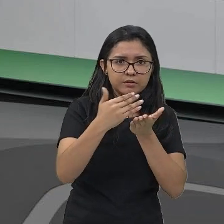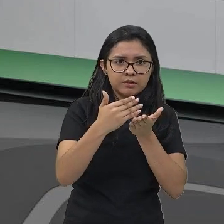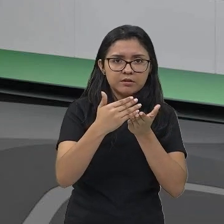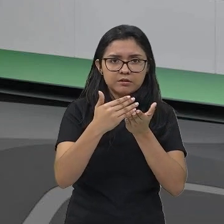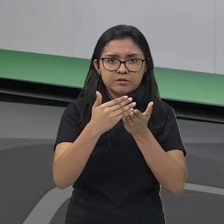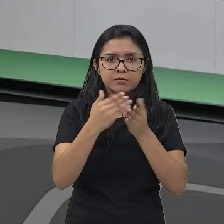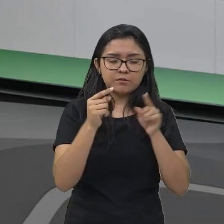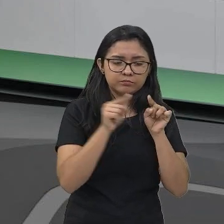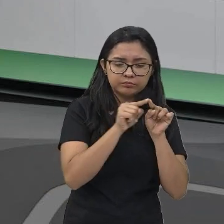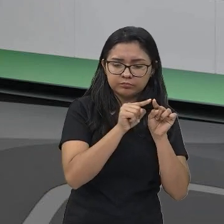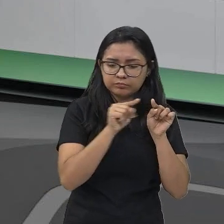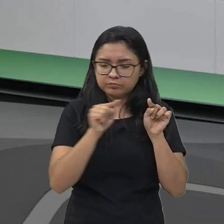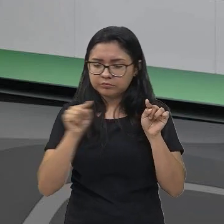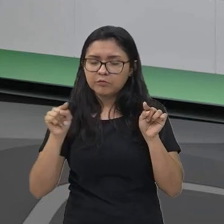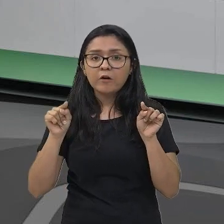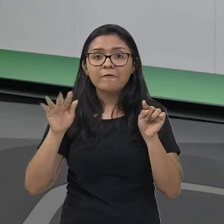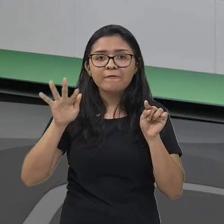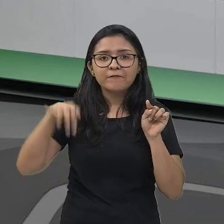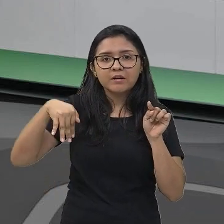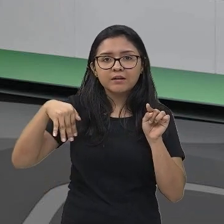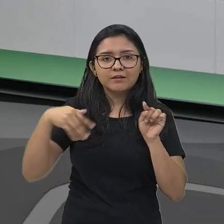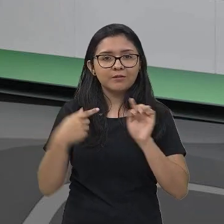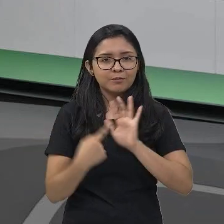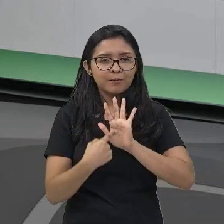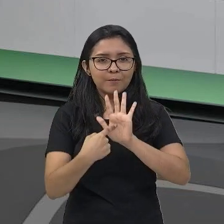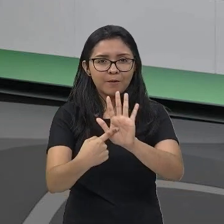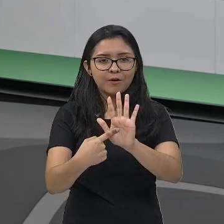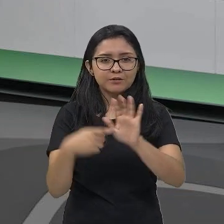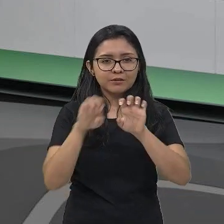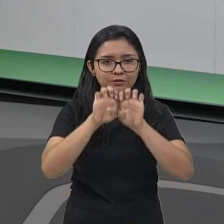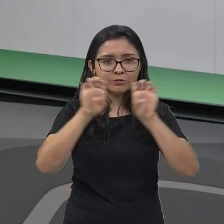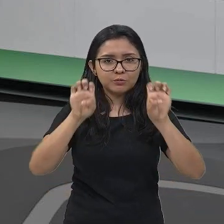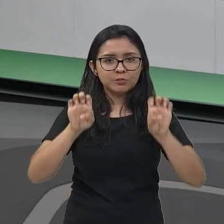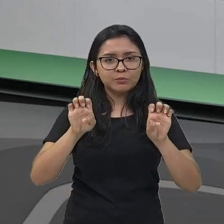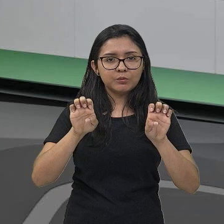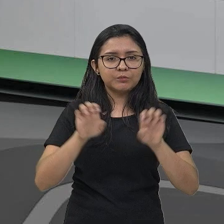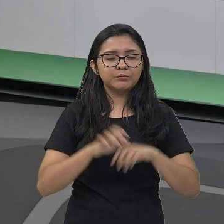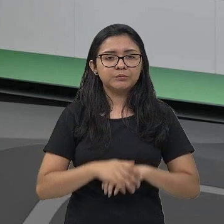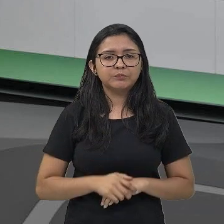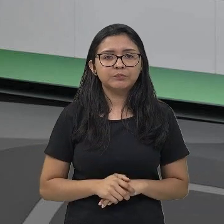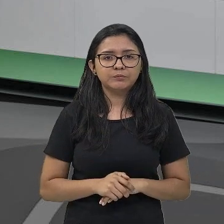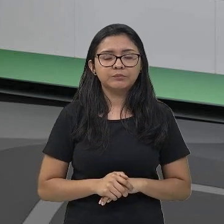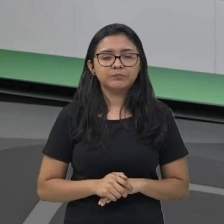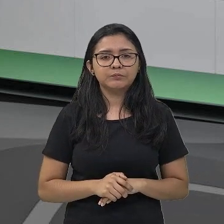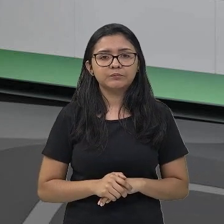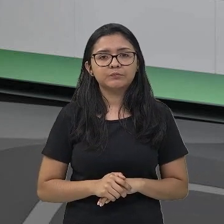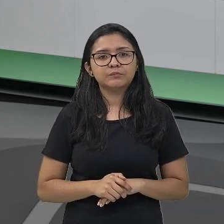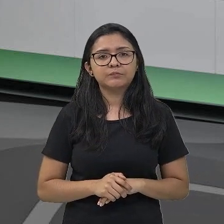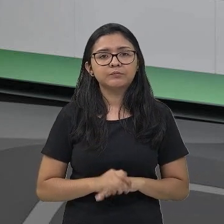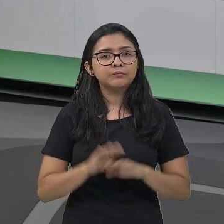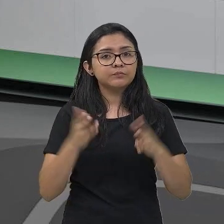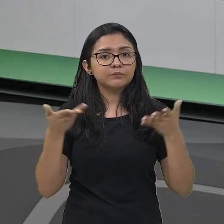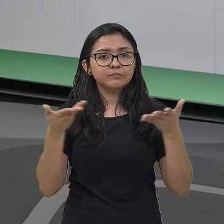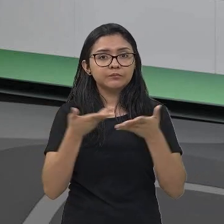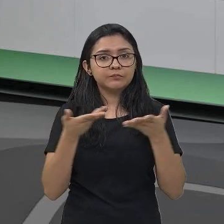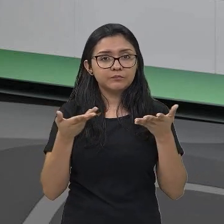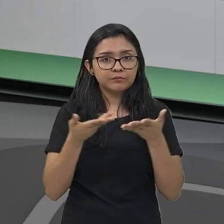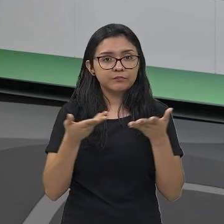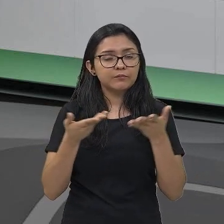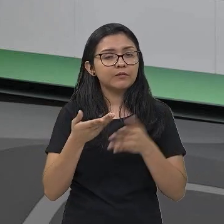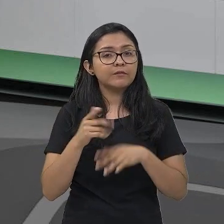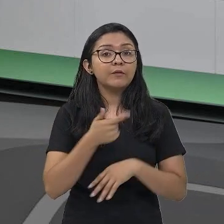um fim, né? Como mostra a estrutura. Agora a gente vai ter um